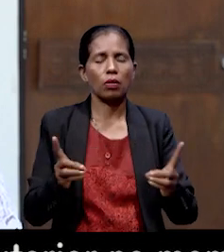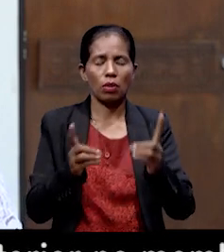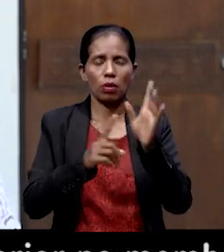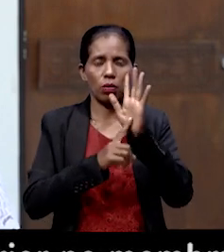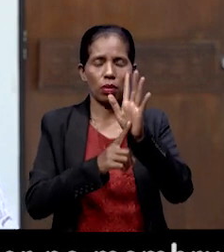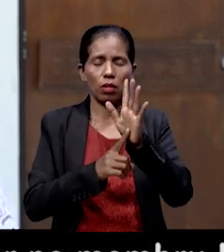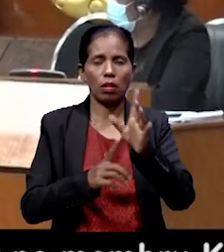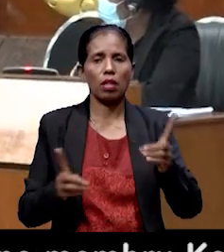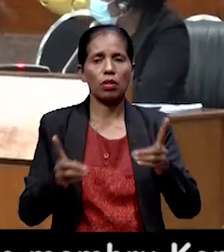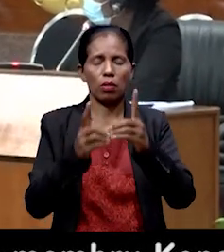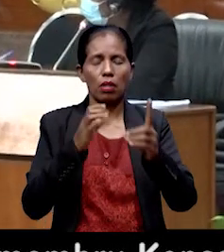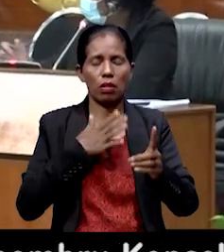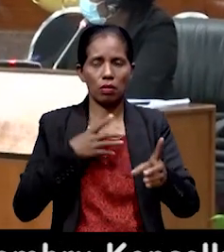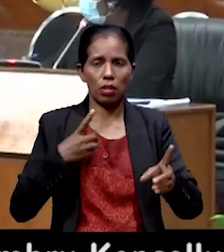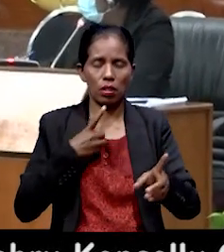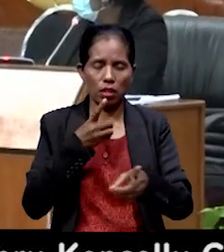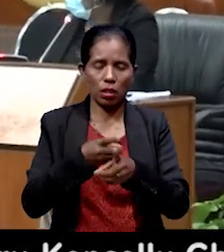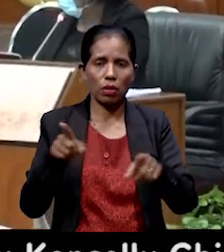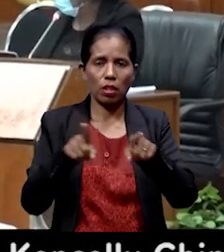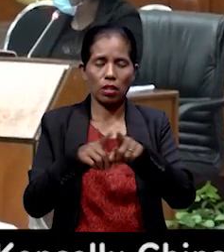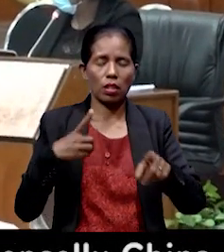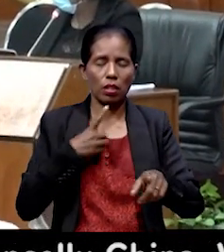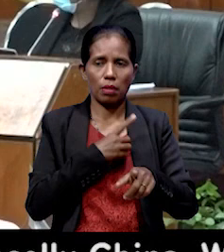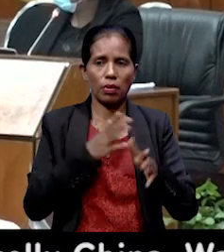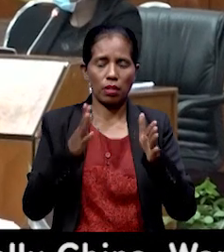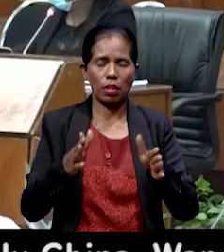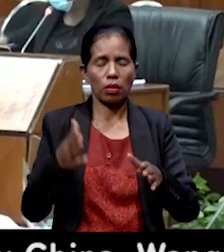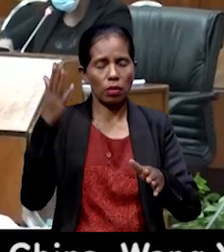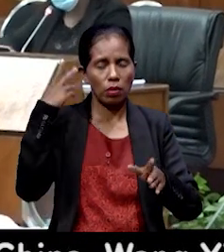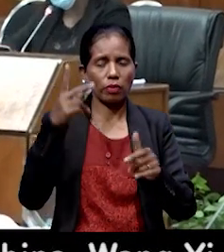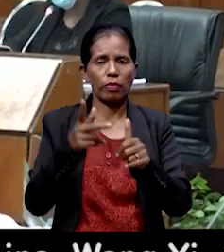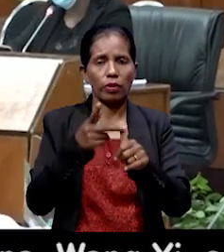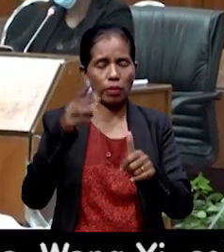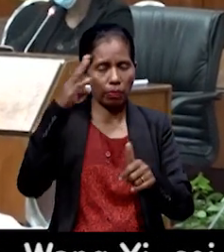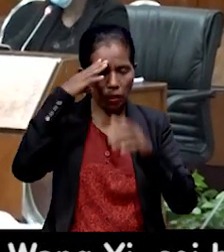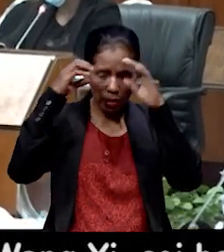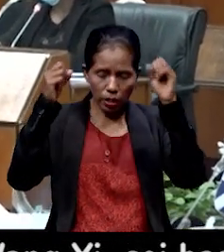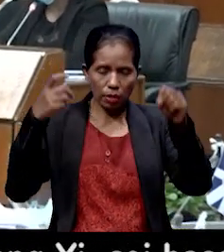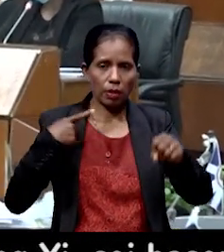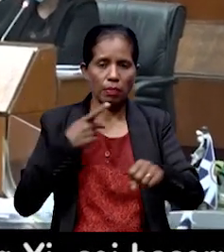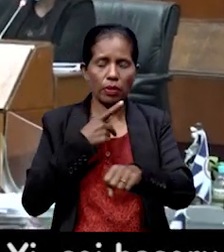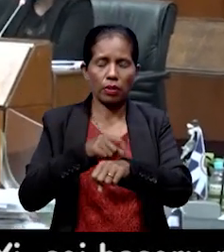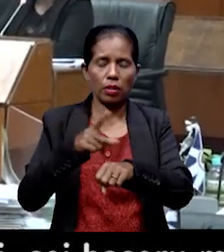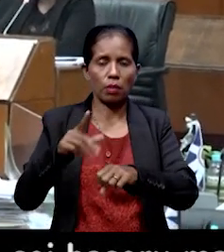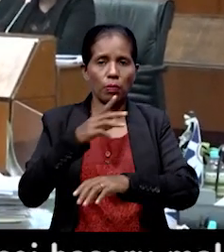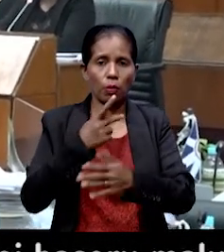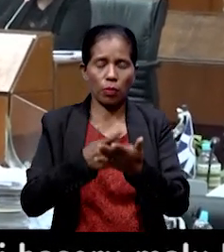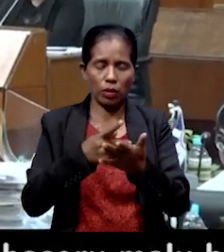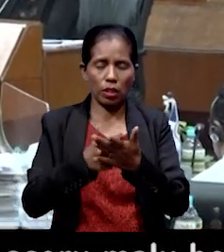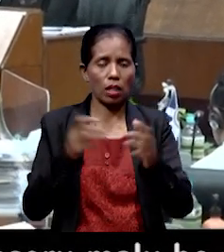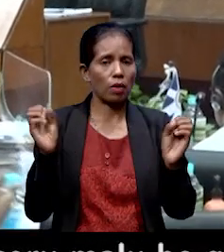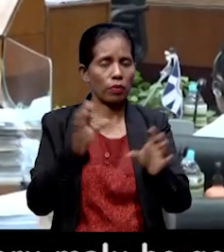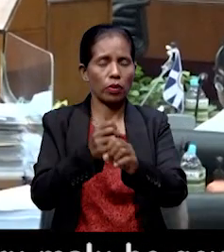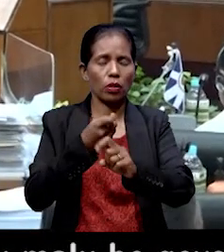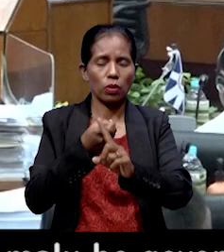hanesan deputada. Antes, né, vice-presidente do Parlamento Nacional declara proposta Sira Nebelar Miti Husimeza, também